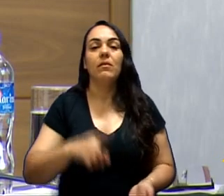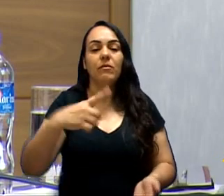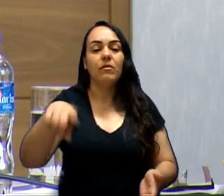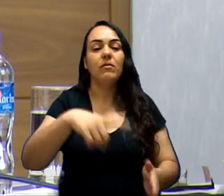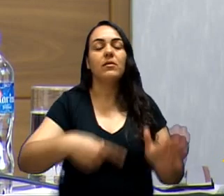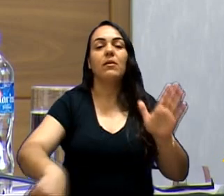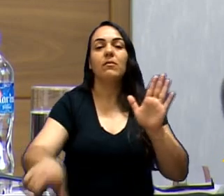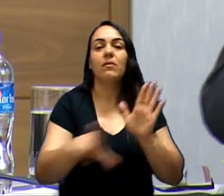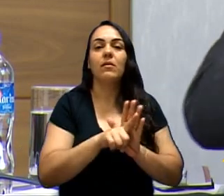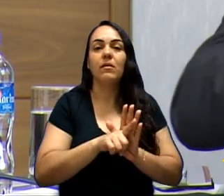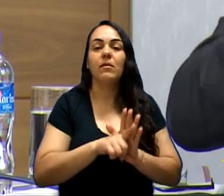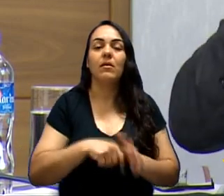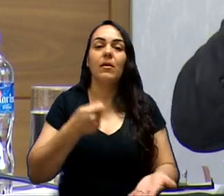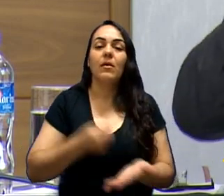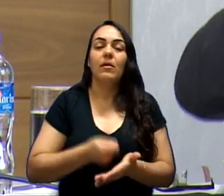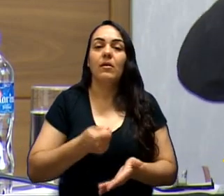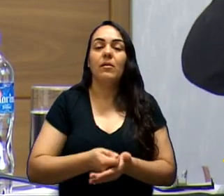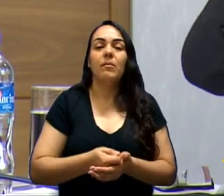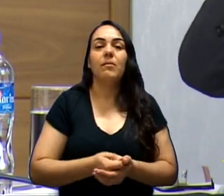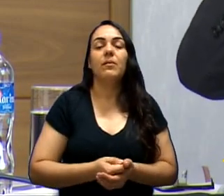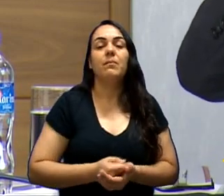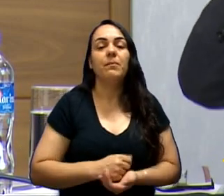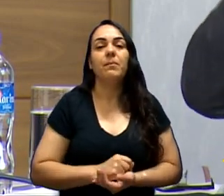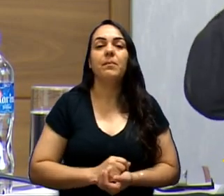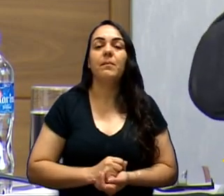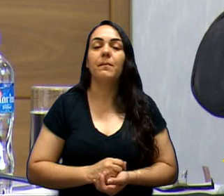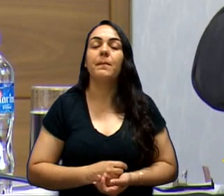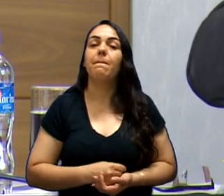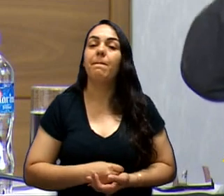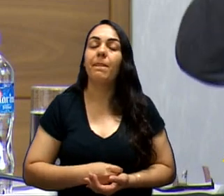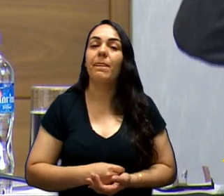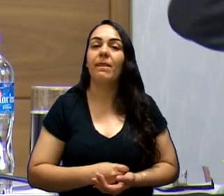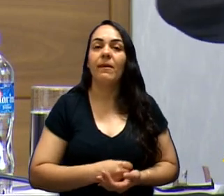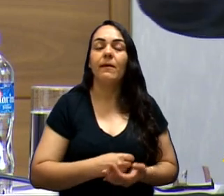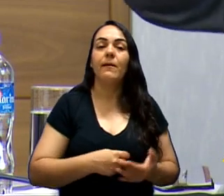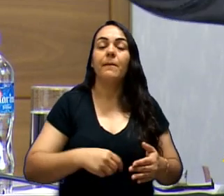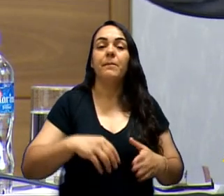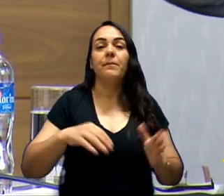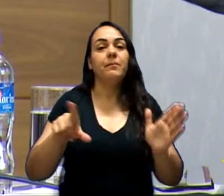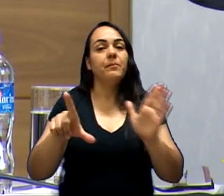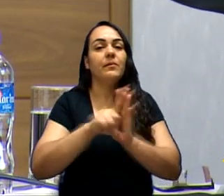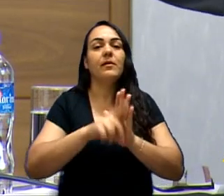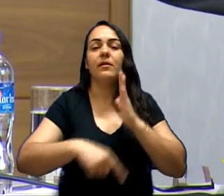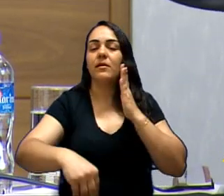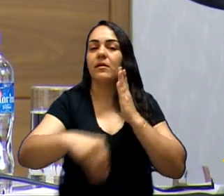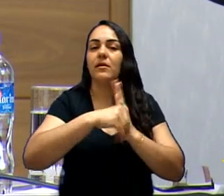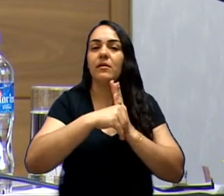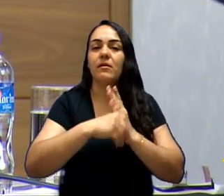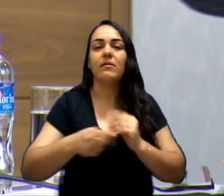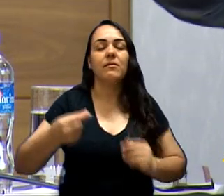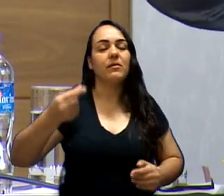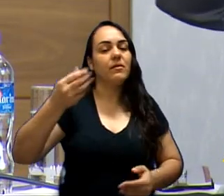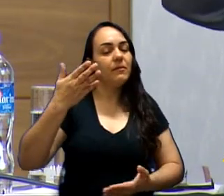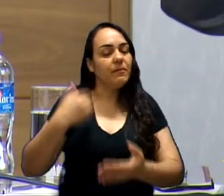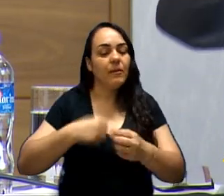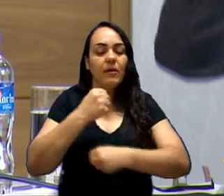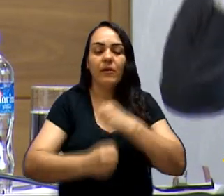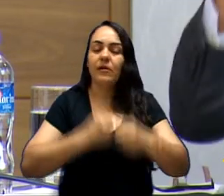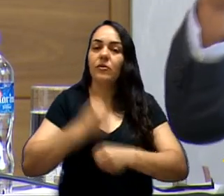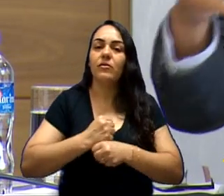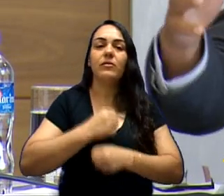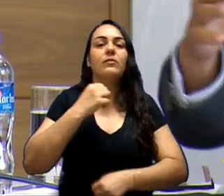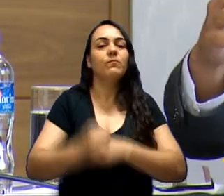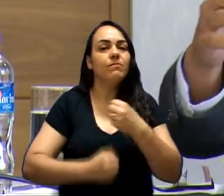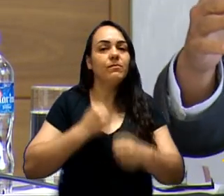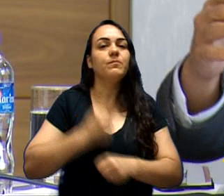esse negócio de pagamento de emenda, vereador, se os vereadores perceberem, já vem sendo embarrigado ano a ano. E